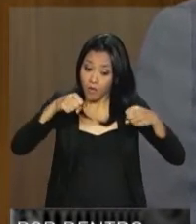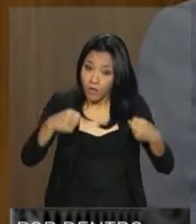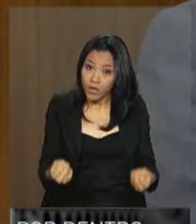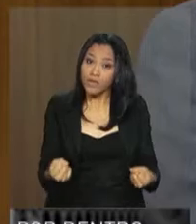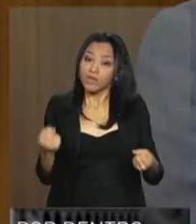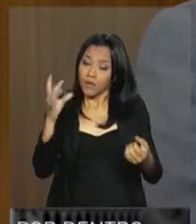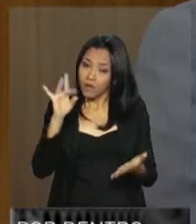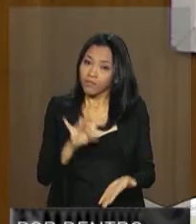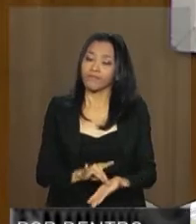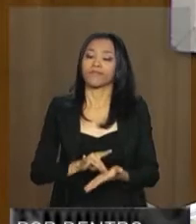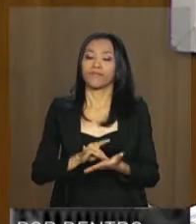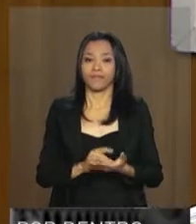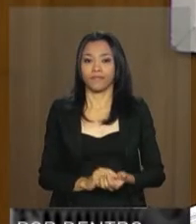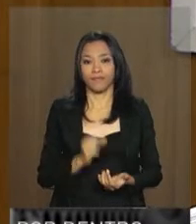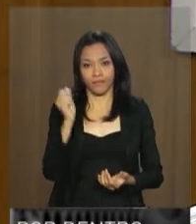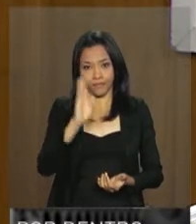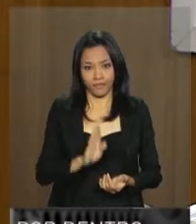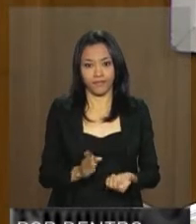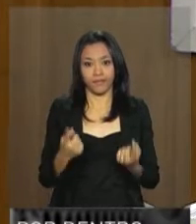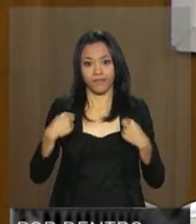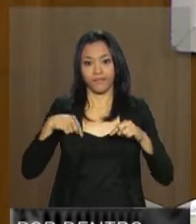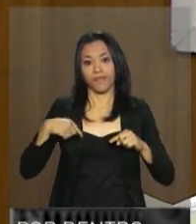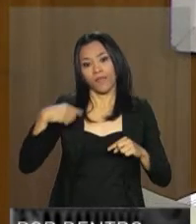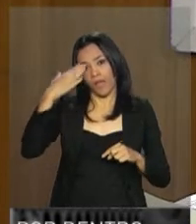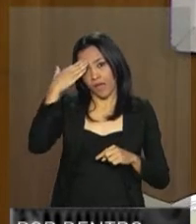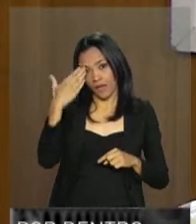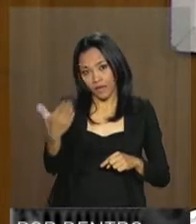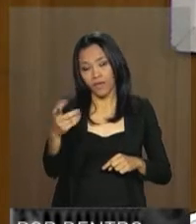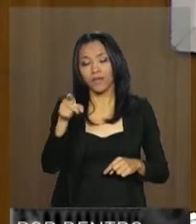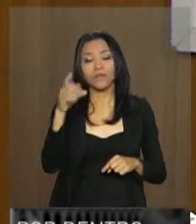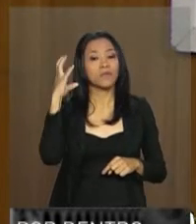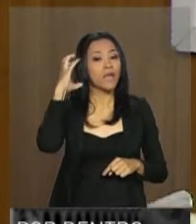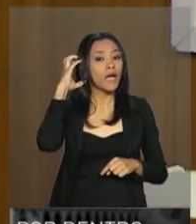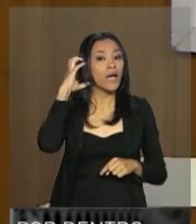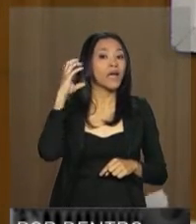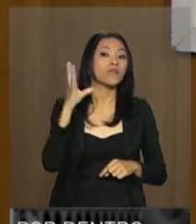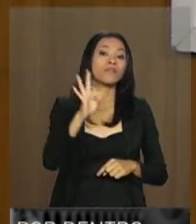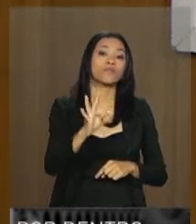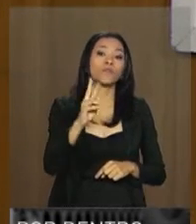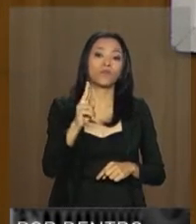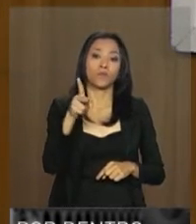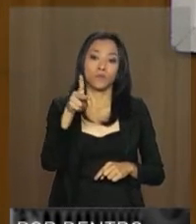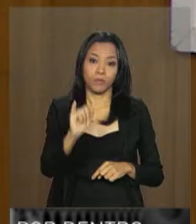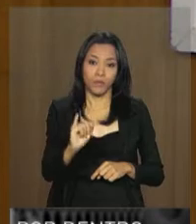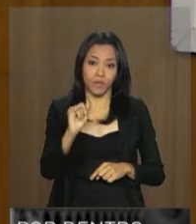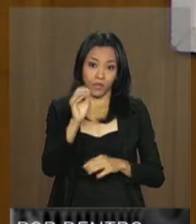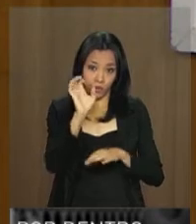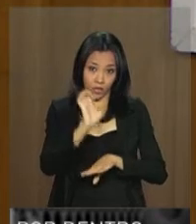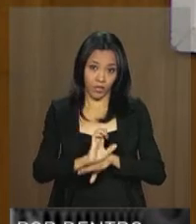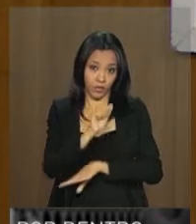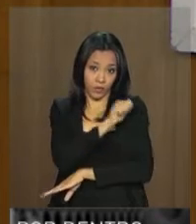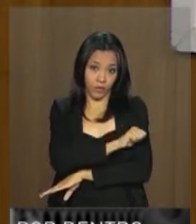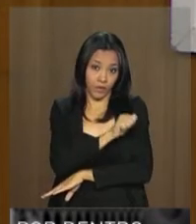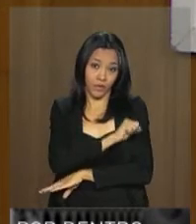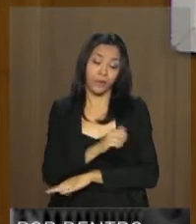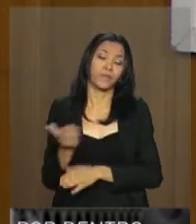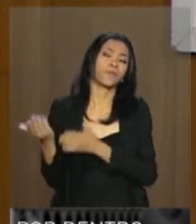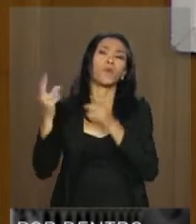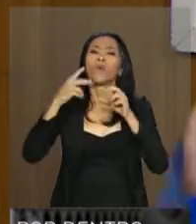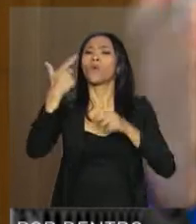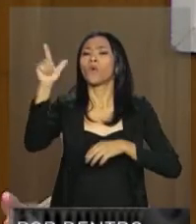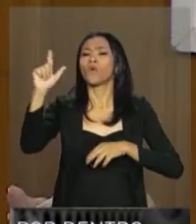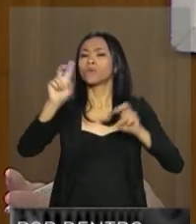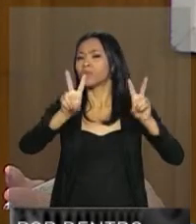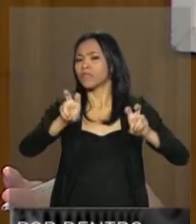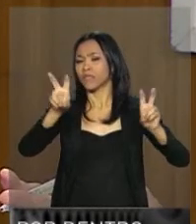realidade agradeço a participação do marcos antônio de jesus da rádio tupi do rio de janeiro ministro vamos falar um pouquinho sobre a carteira de trabalho digital